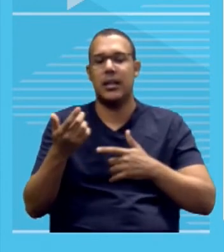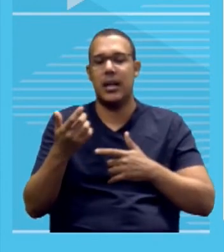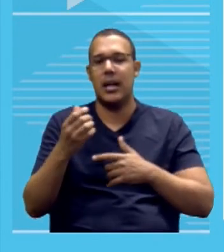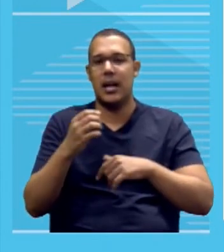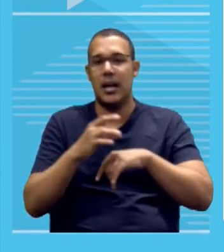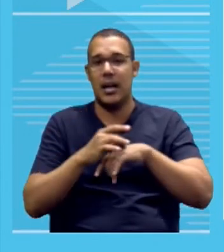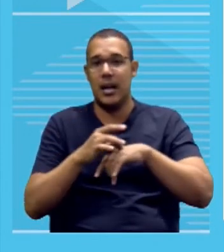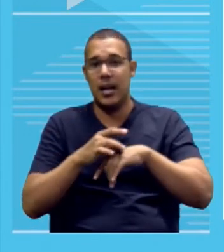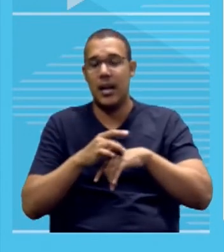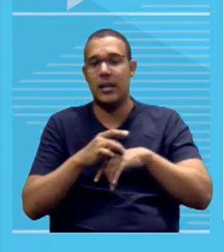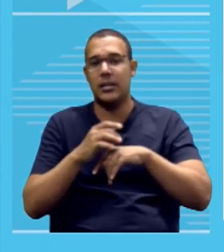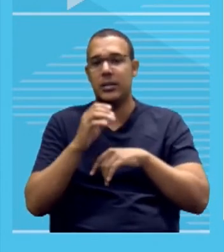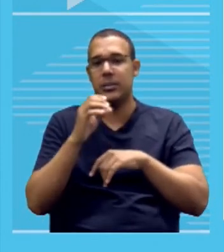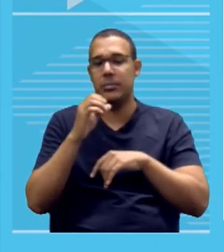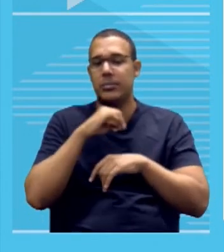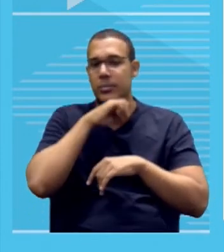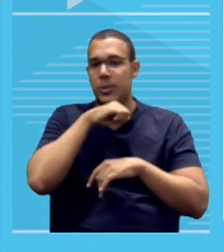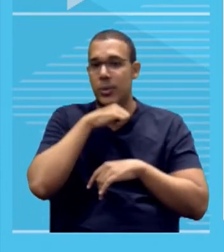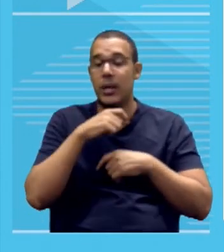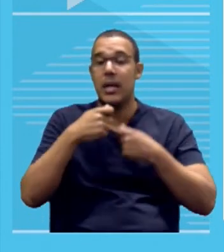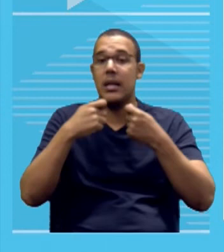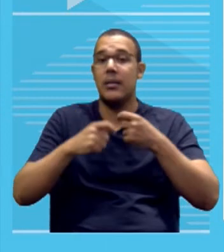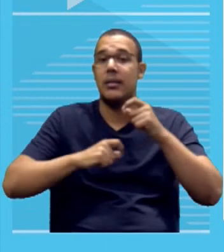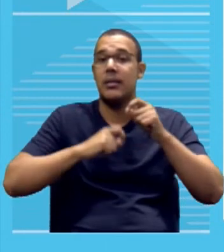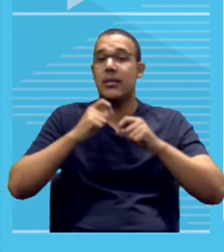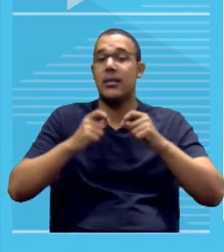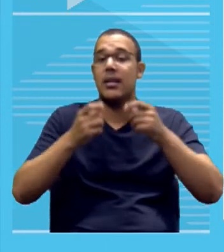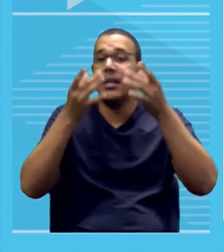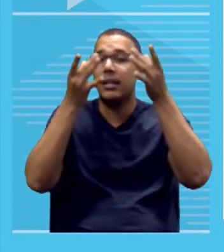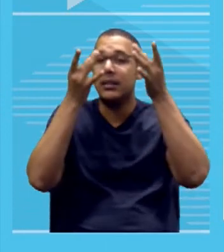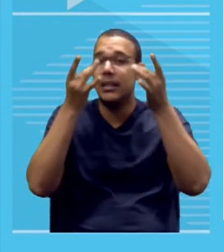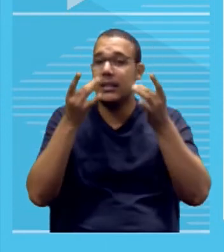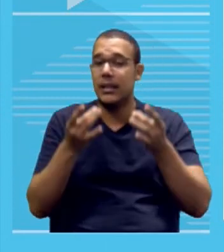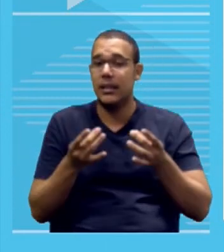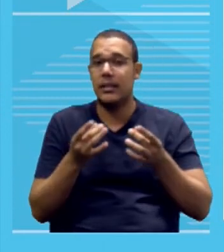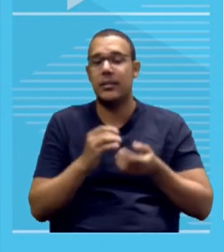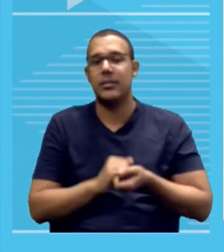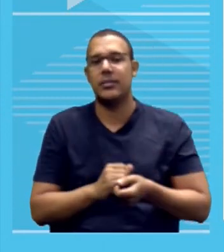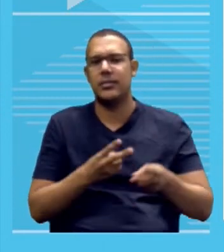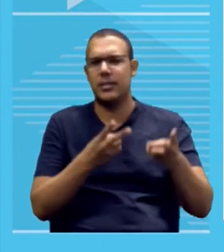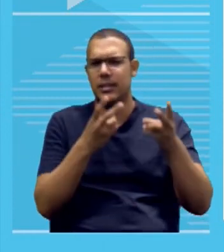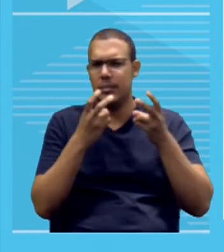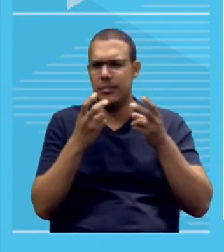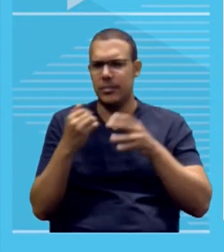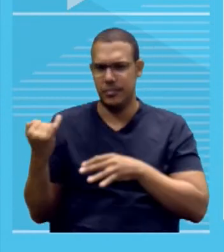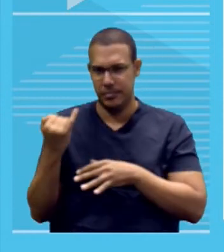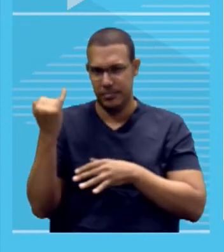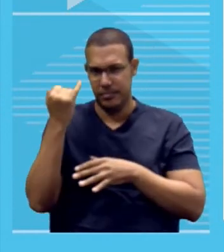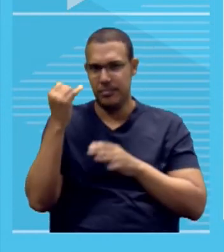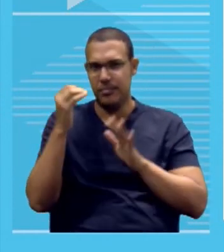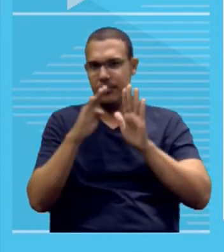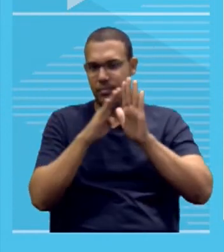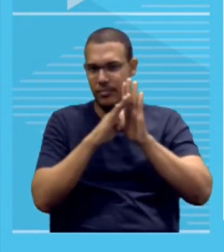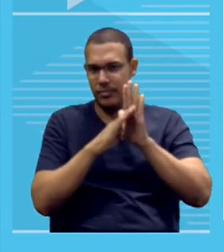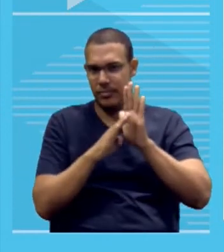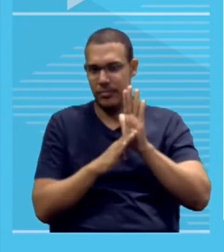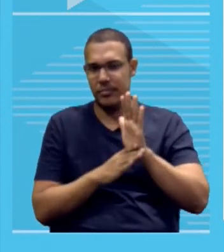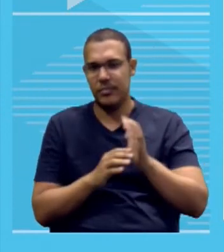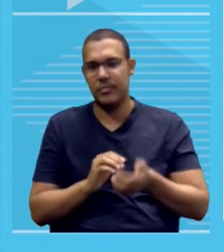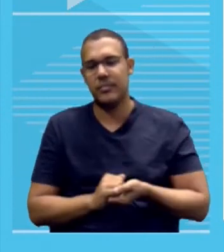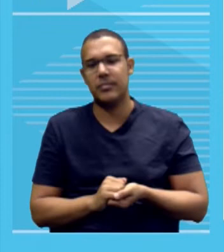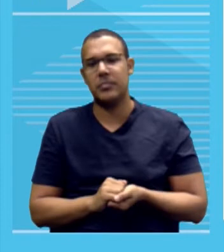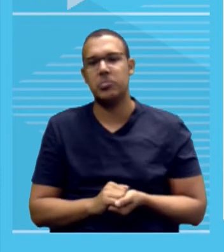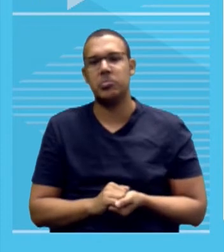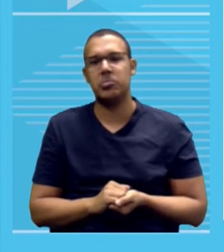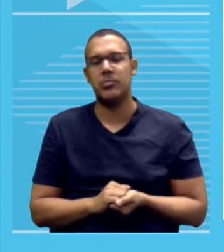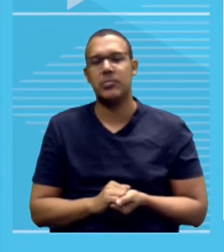200g de ele precisa identificar cada um dos pontos percebe a importância dessa descrição porque